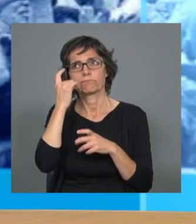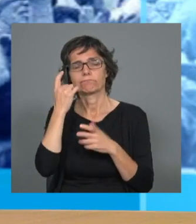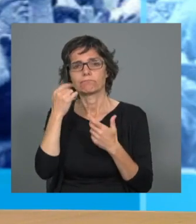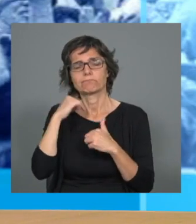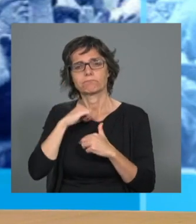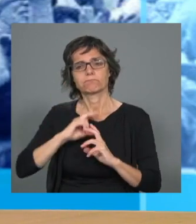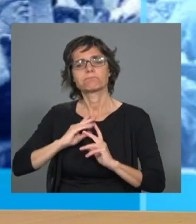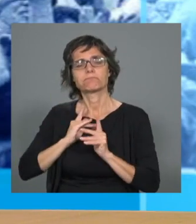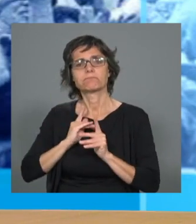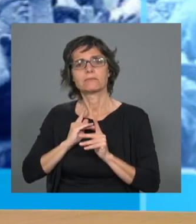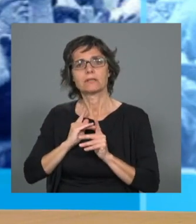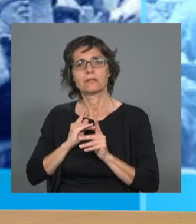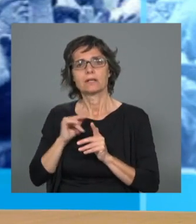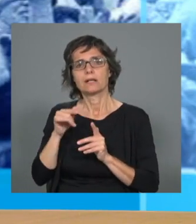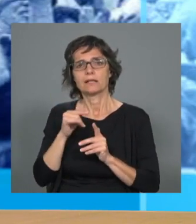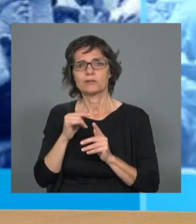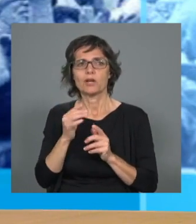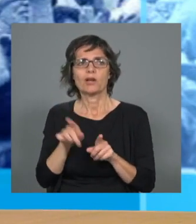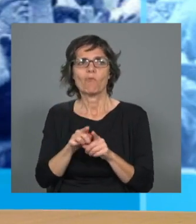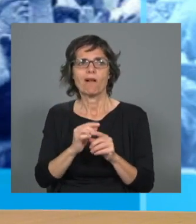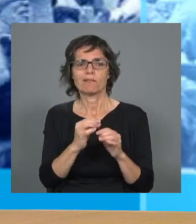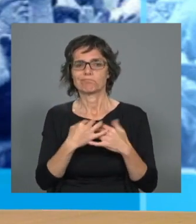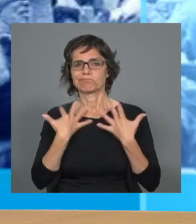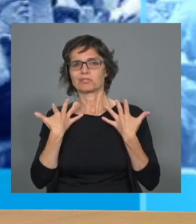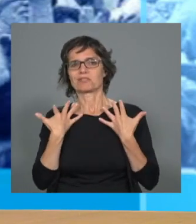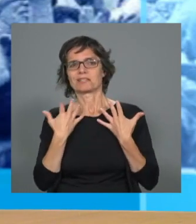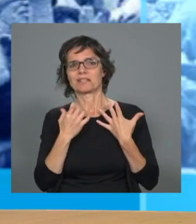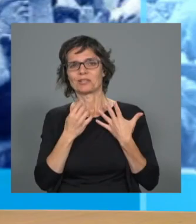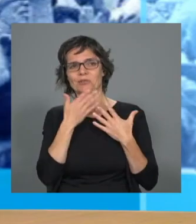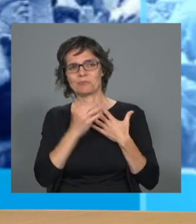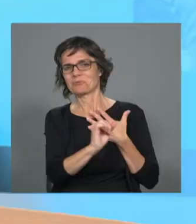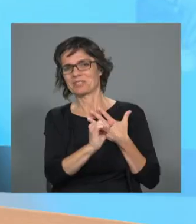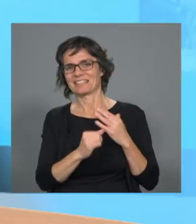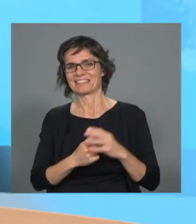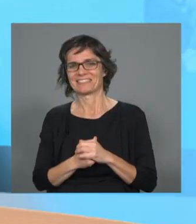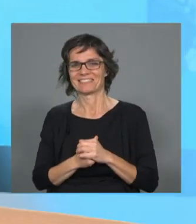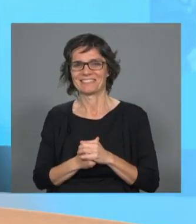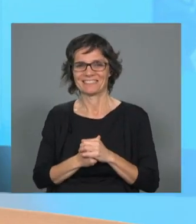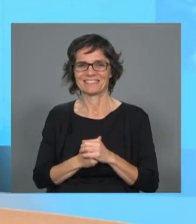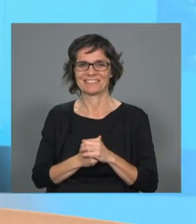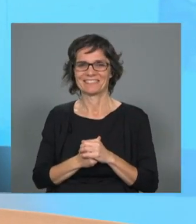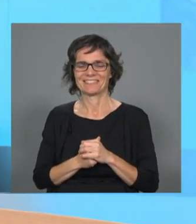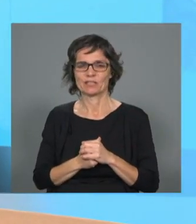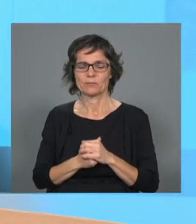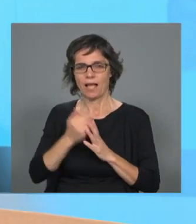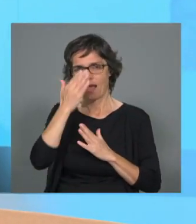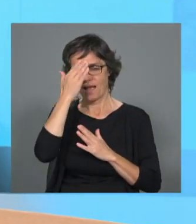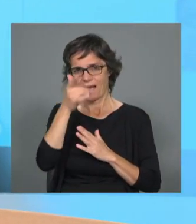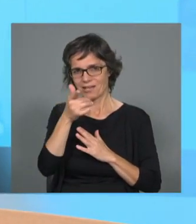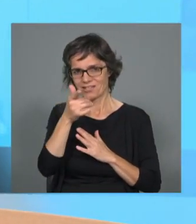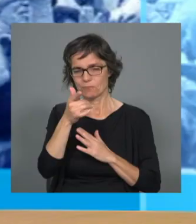vivida que eu acho que nós fomos contagiados, ao fim e ao cabo. E a fé, associas a fé à